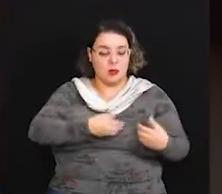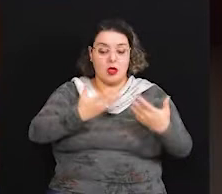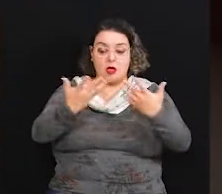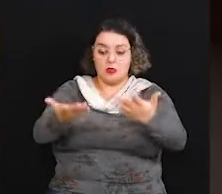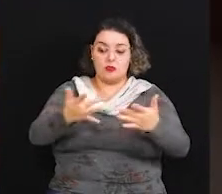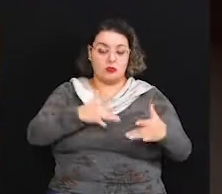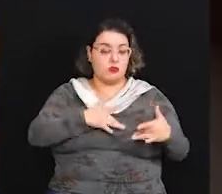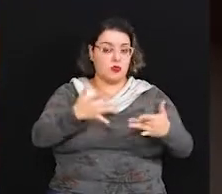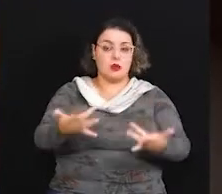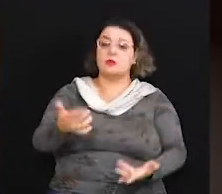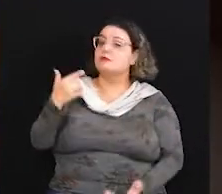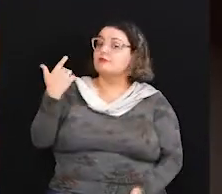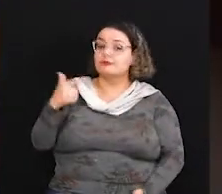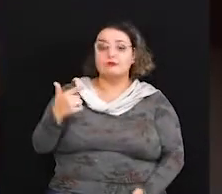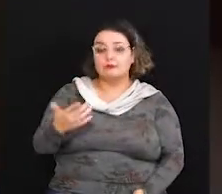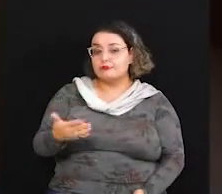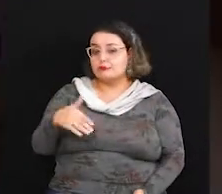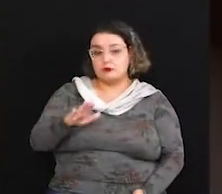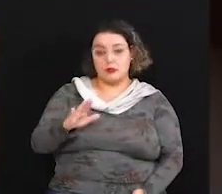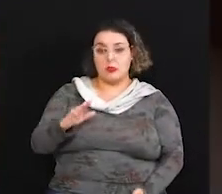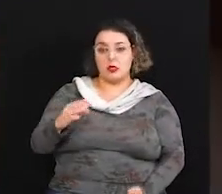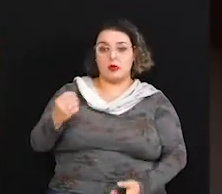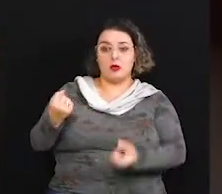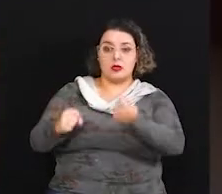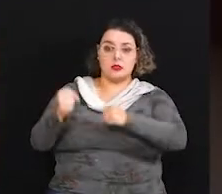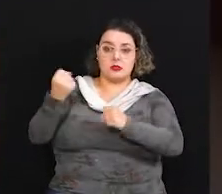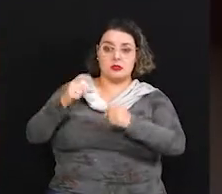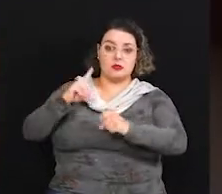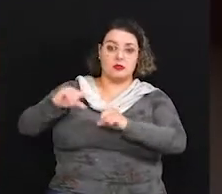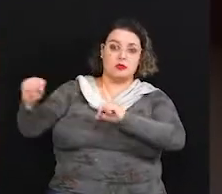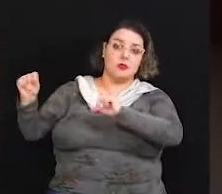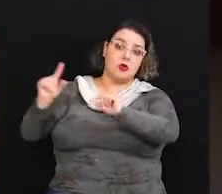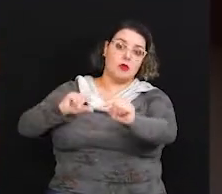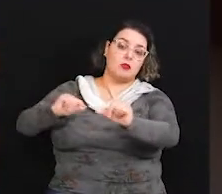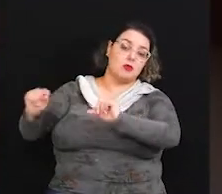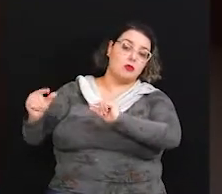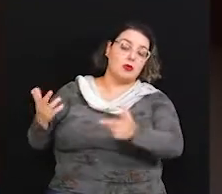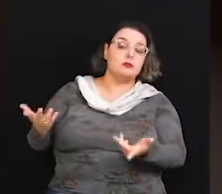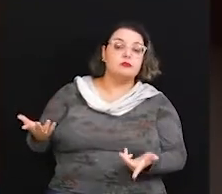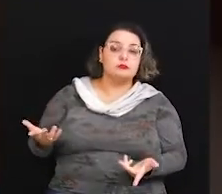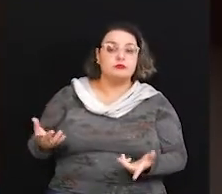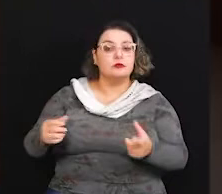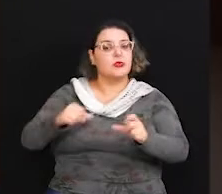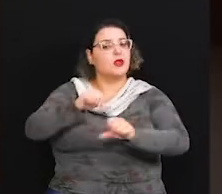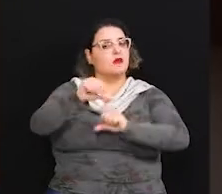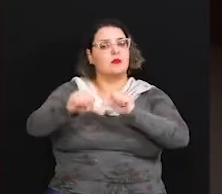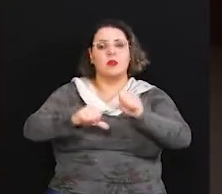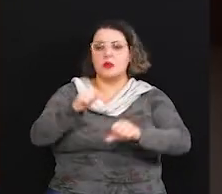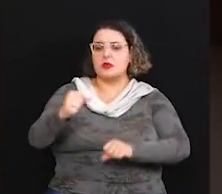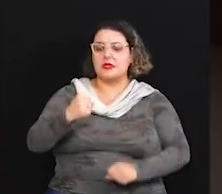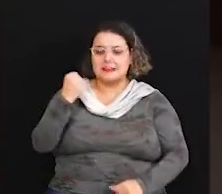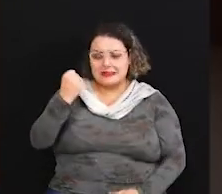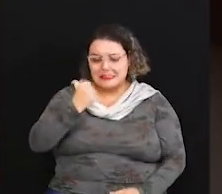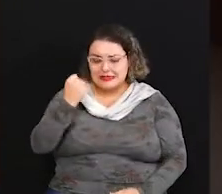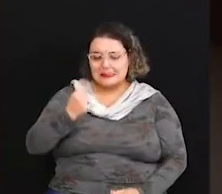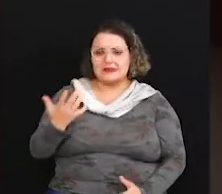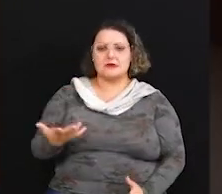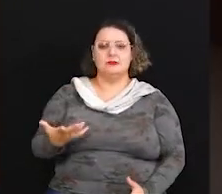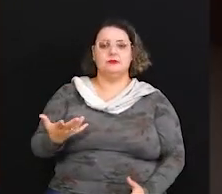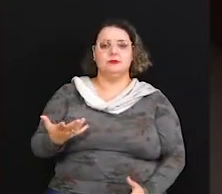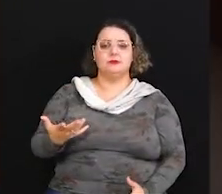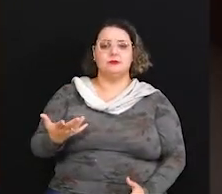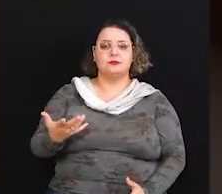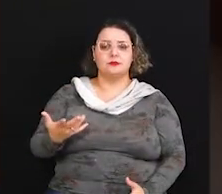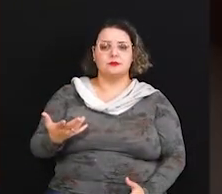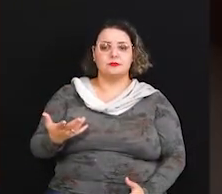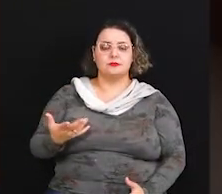contribuição, de repente não tinham mais. As indústrias sumiram. Então, houve uma mudança radical nesse troço,